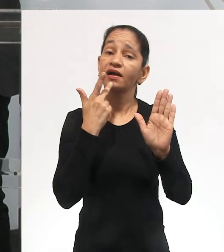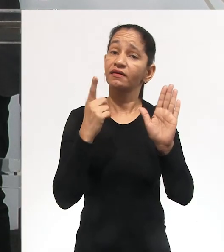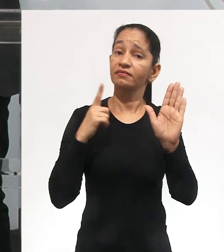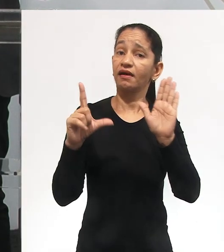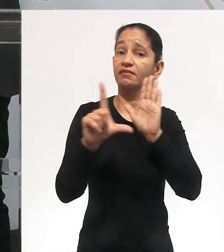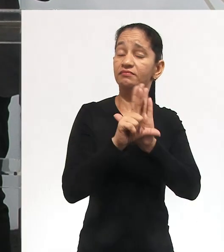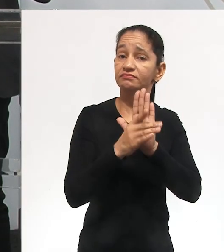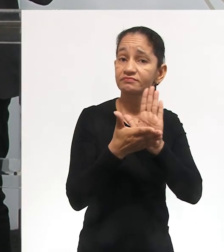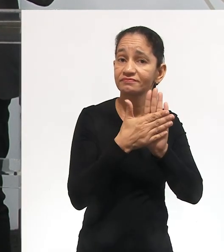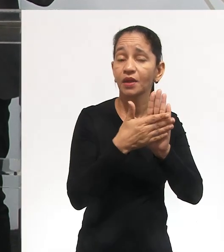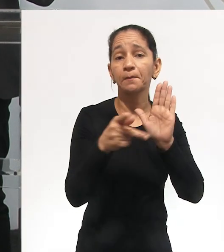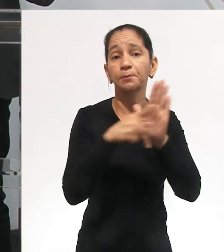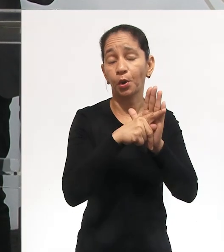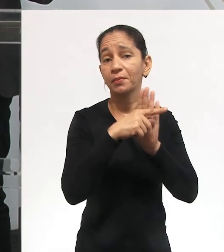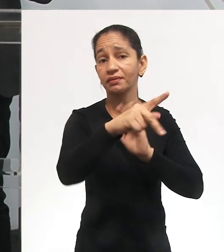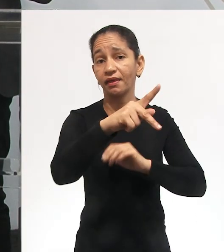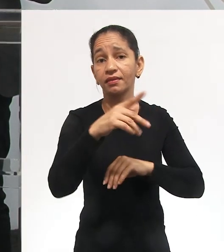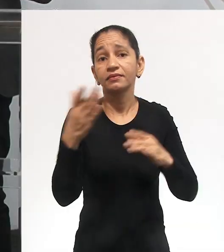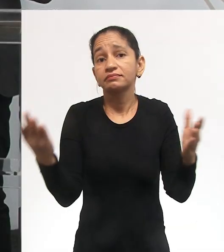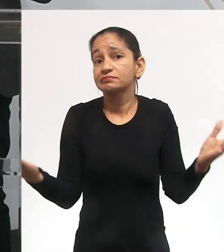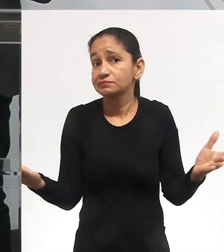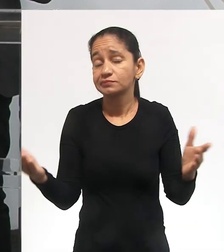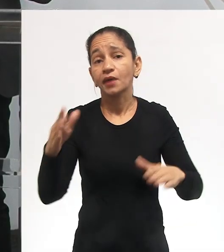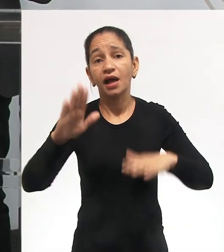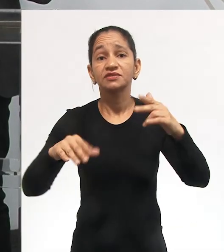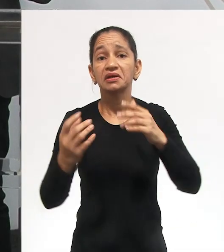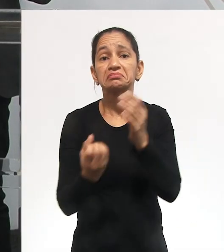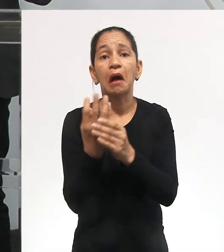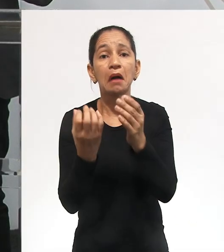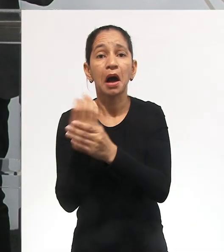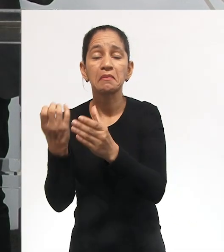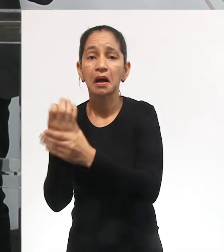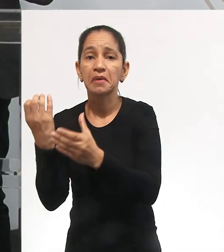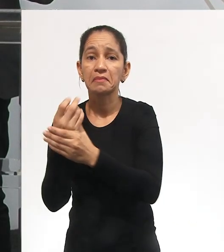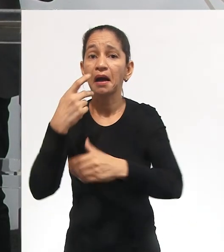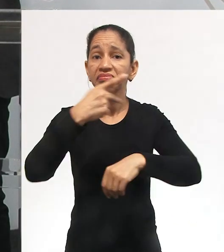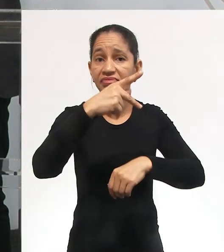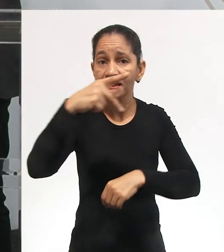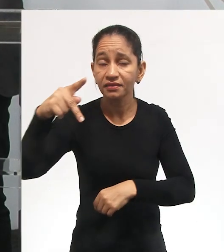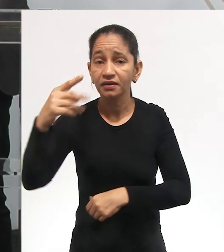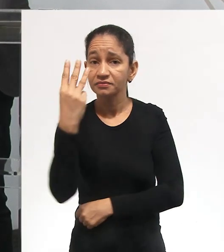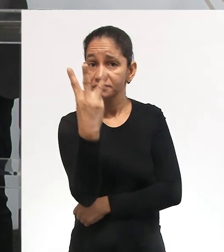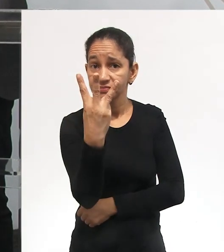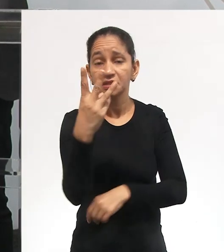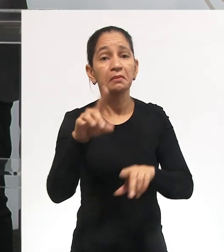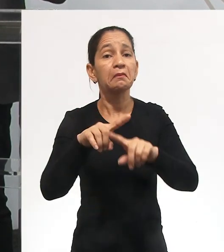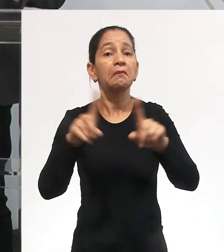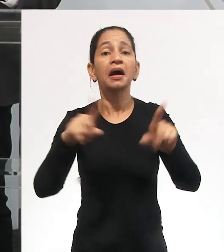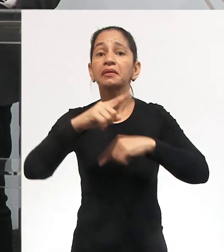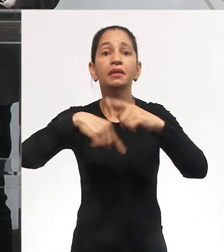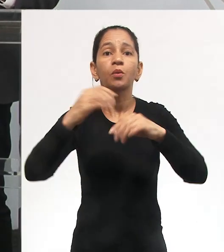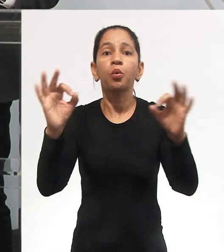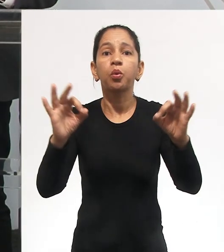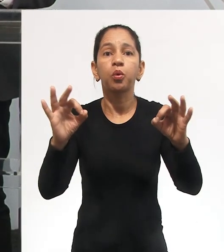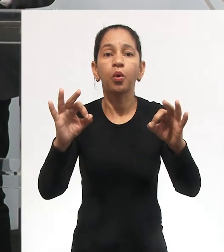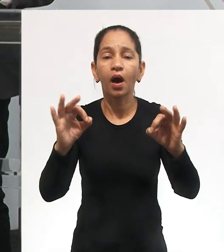poder executivo, né, que às vezes o próprio poder executivo cria as normas, né, ou então o legislativo está vindo ali, às vezes até para cumprir também uma sentença